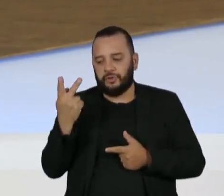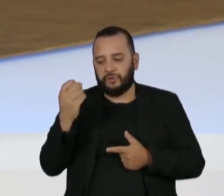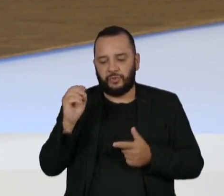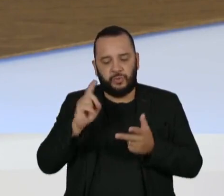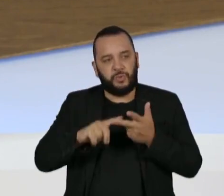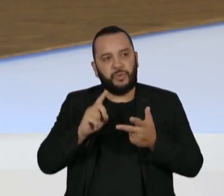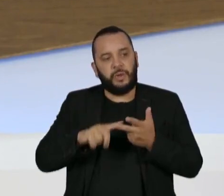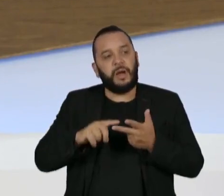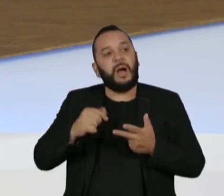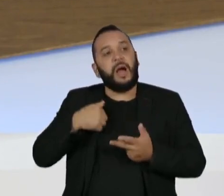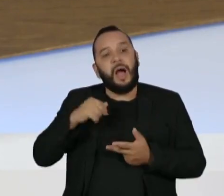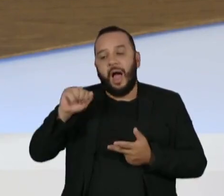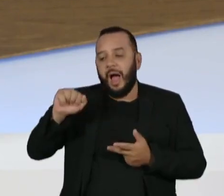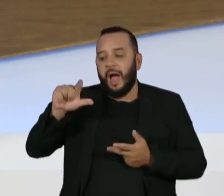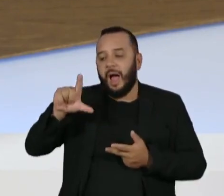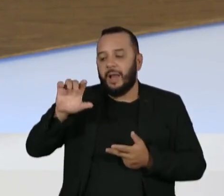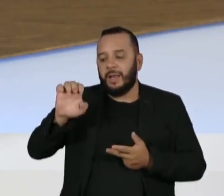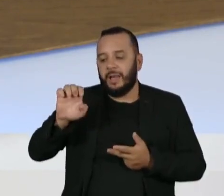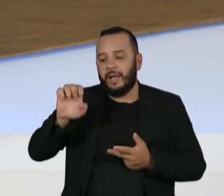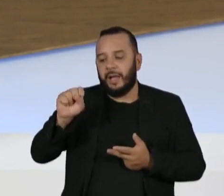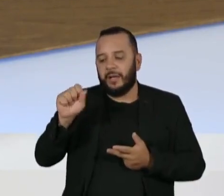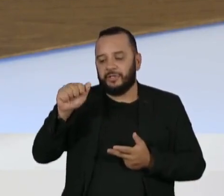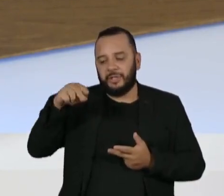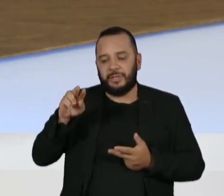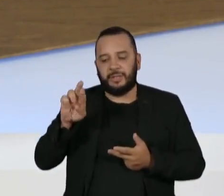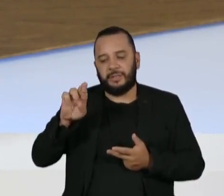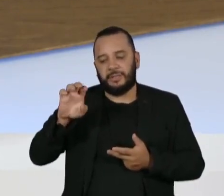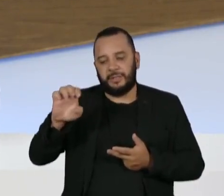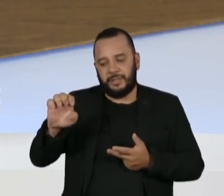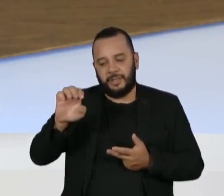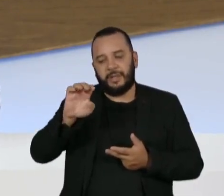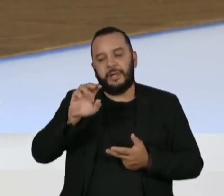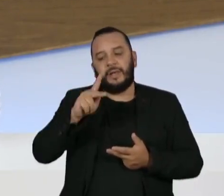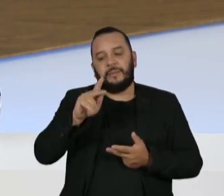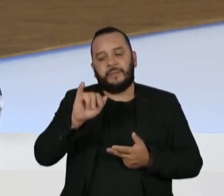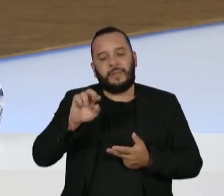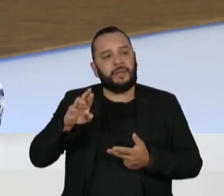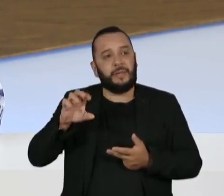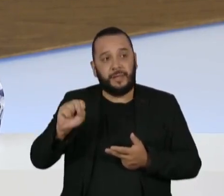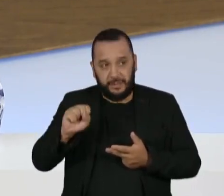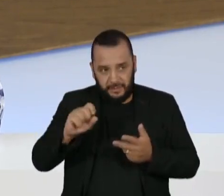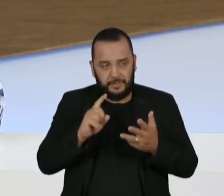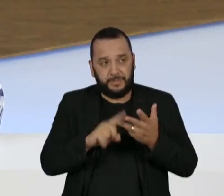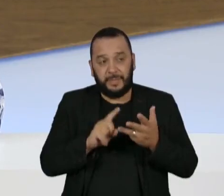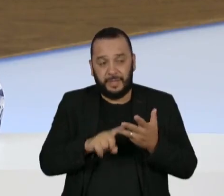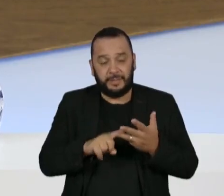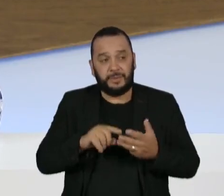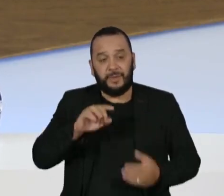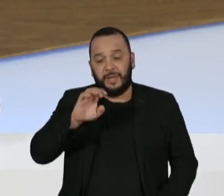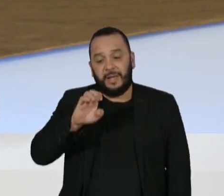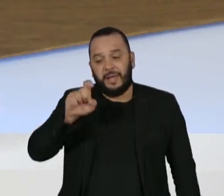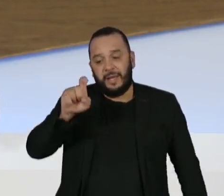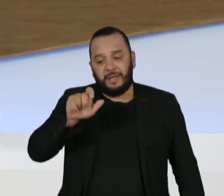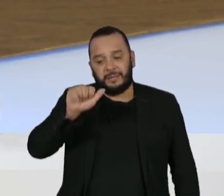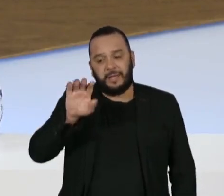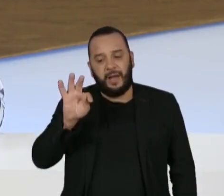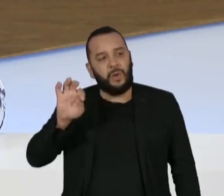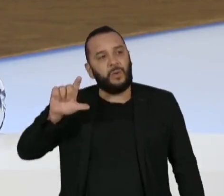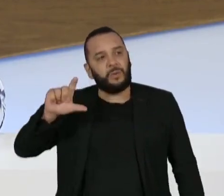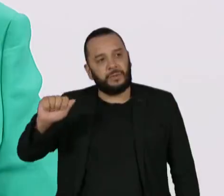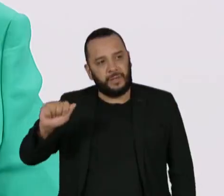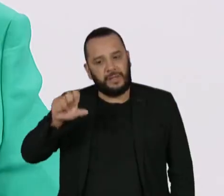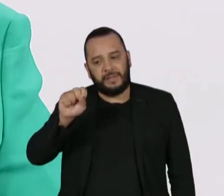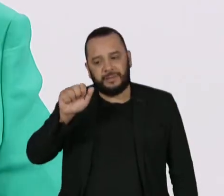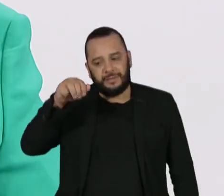para Contrariar. E naquele momento eu percebi uma resistência, o Exalta Samba não se deixou